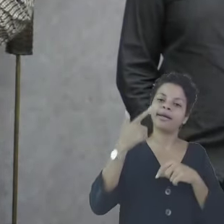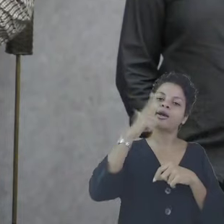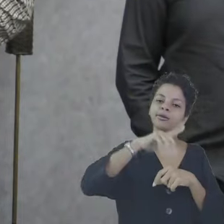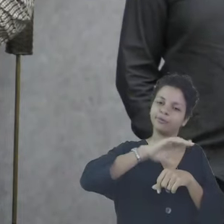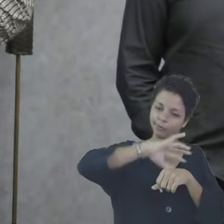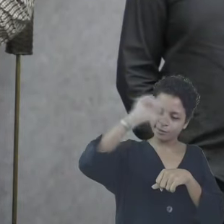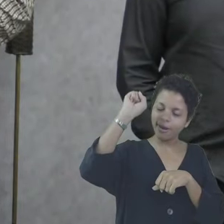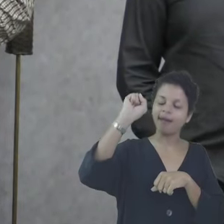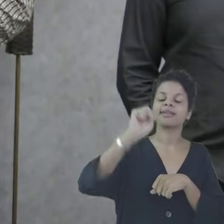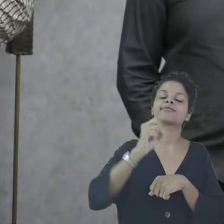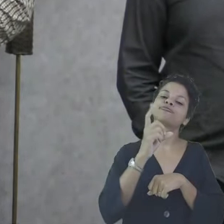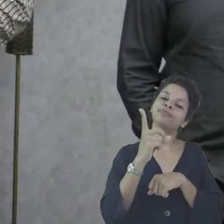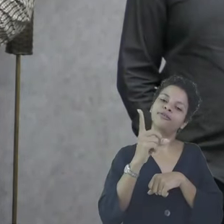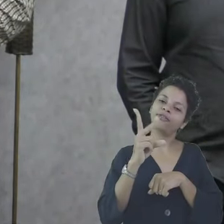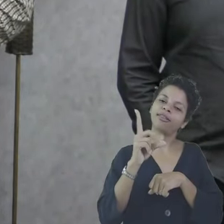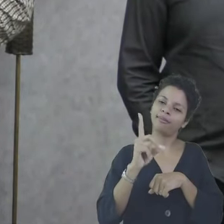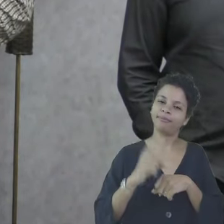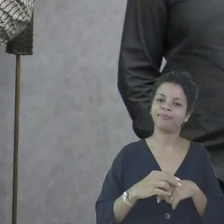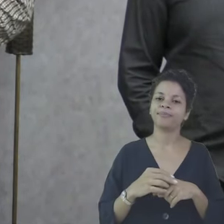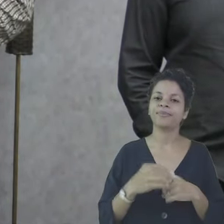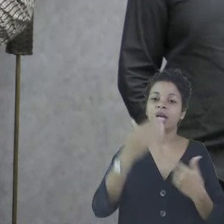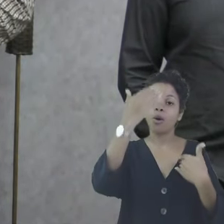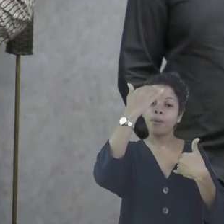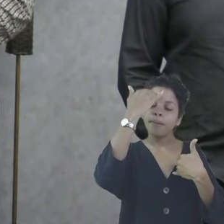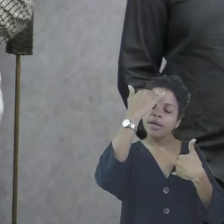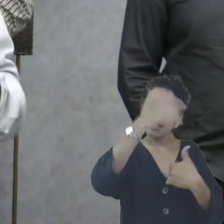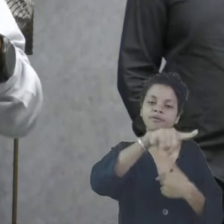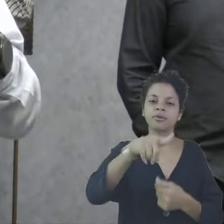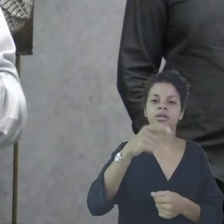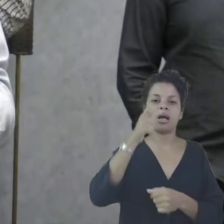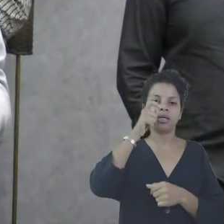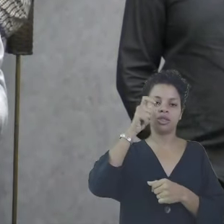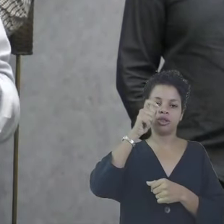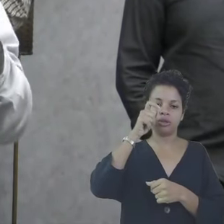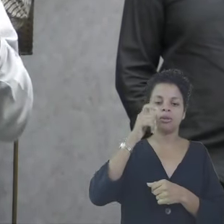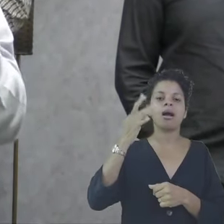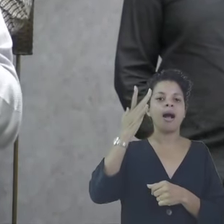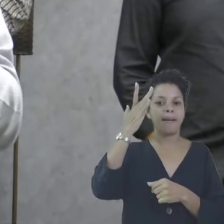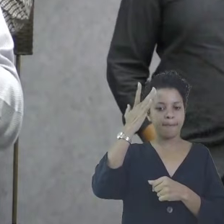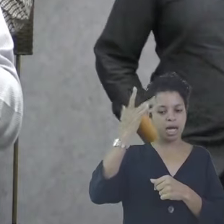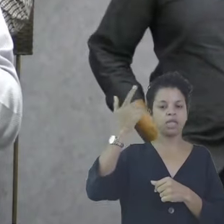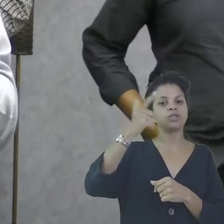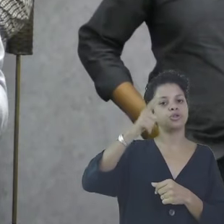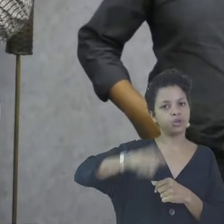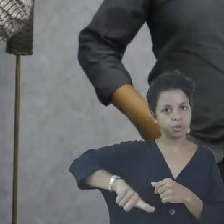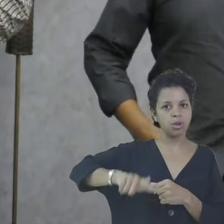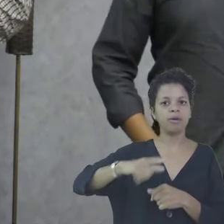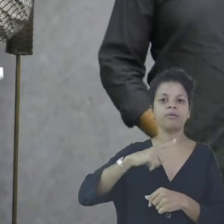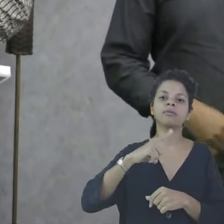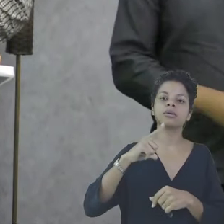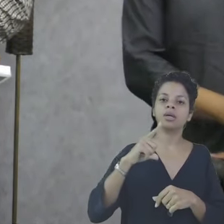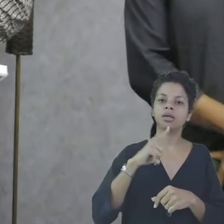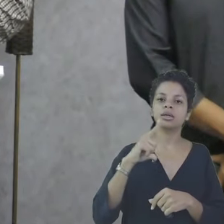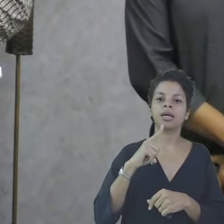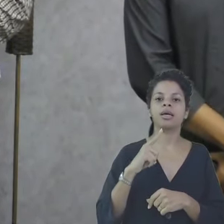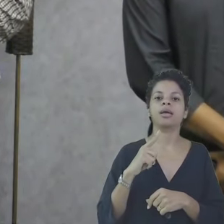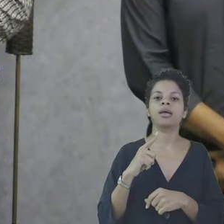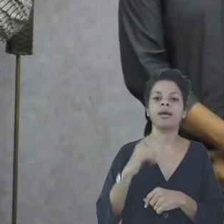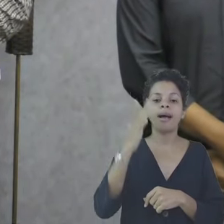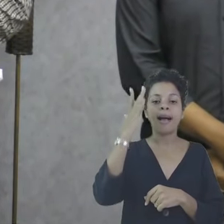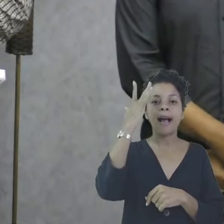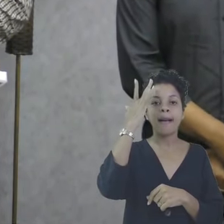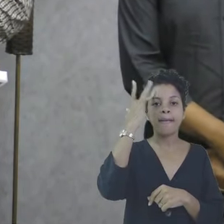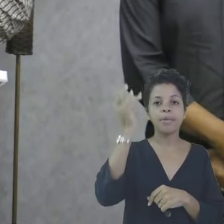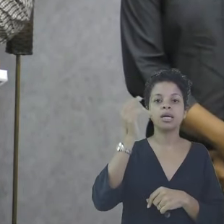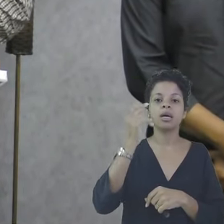para casa. Muito obrigado pela sua audiência, obrigado por ter você aqui com a gente. Amanhã estaremos de volta. O William vai colocar também na sua